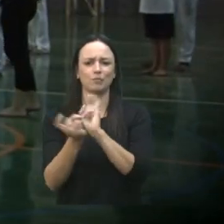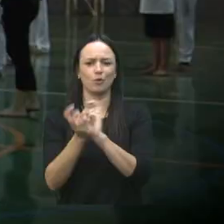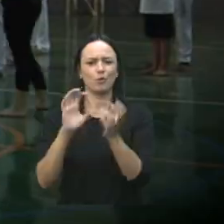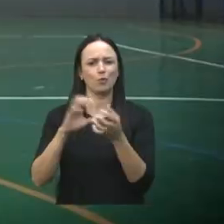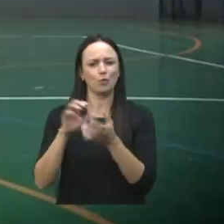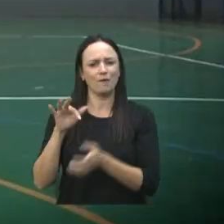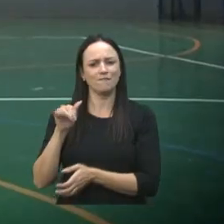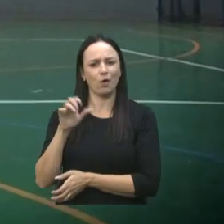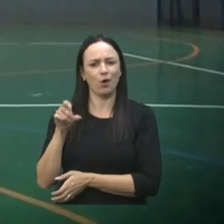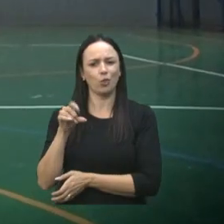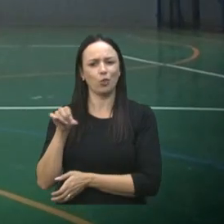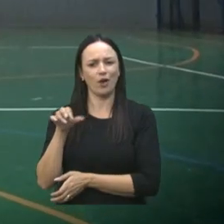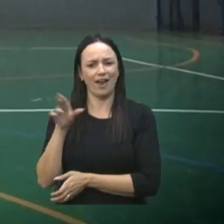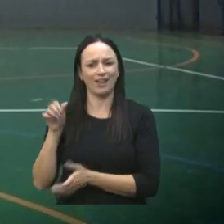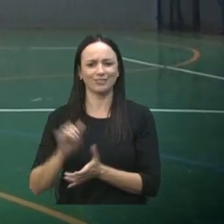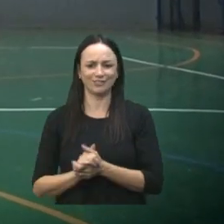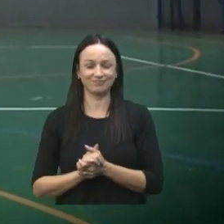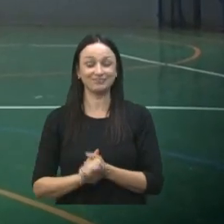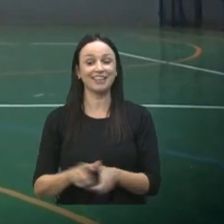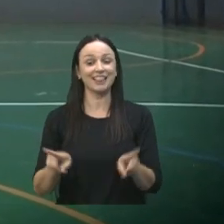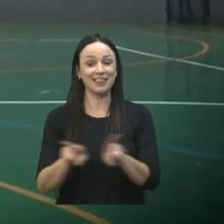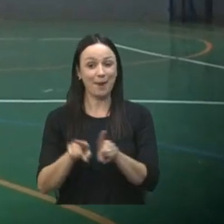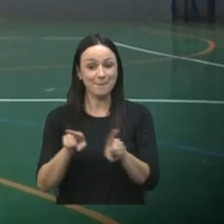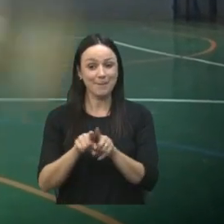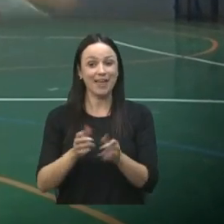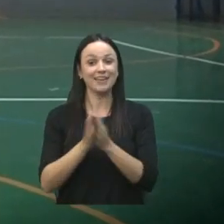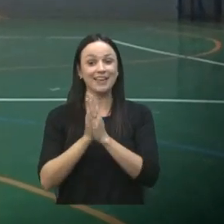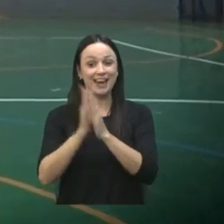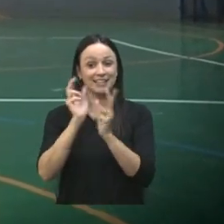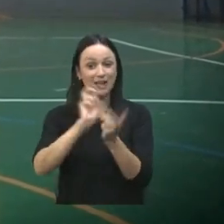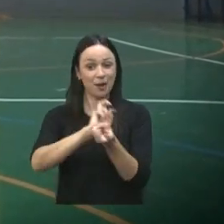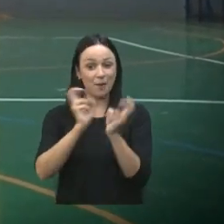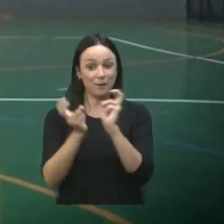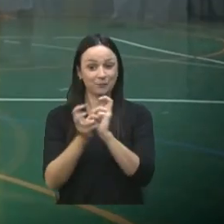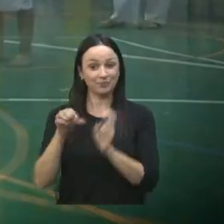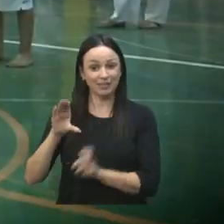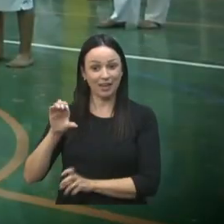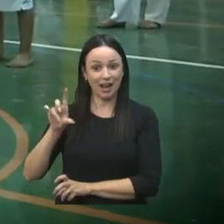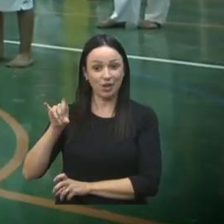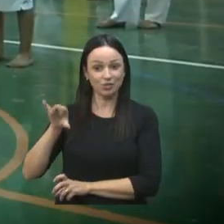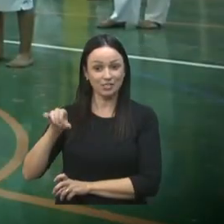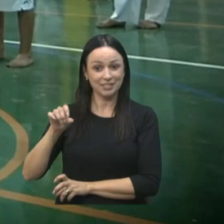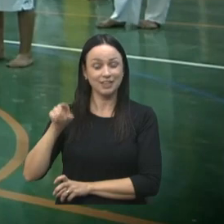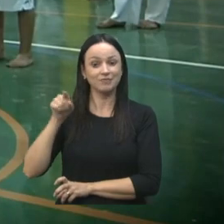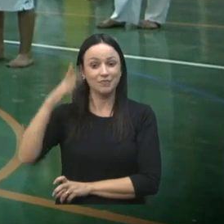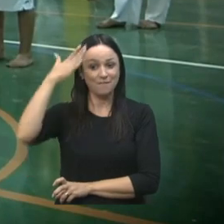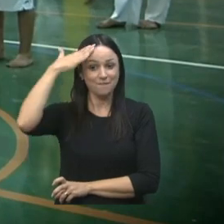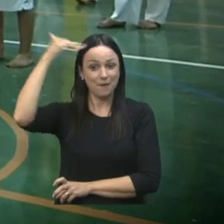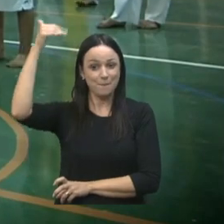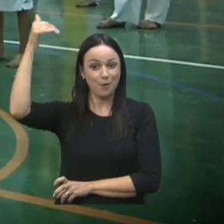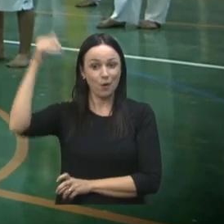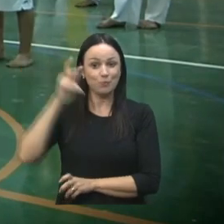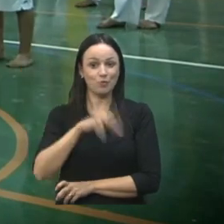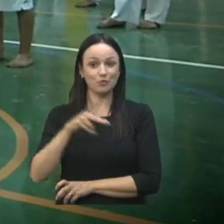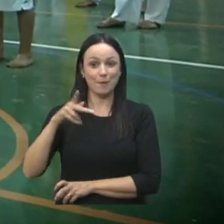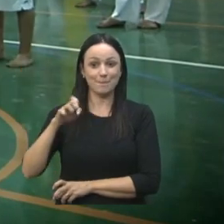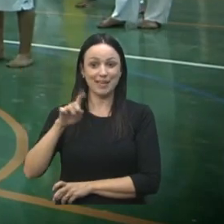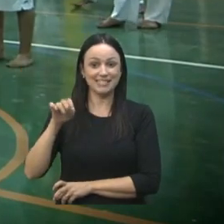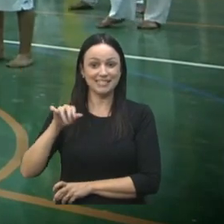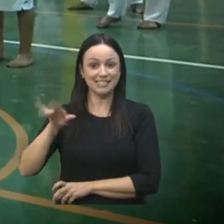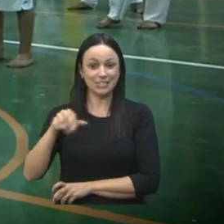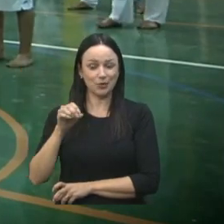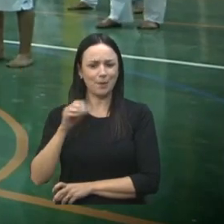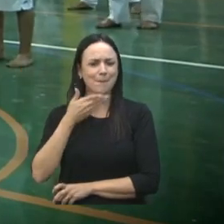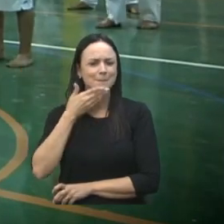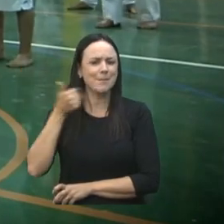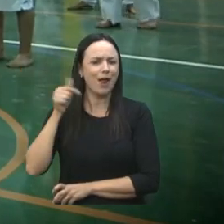Falcão Dourado. Foi também graças à capoeira que o Claudinei se tornou o famoso mestre Pezinho. E ninguém melhor do que